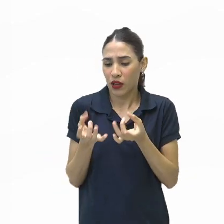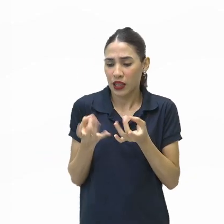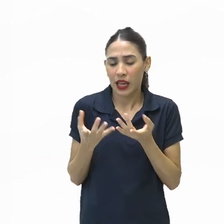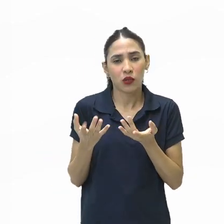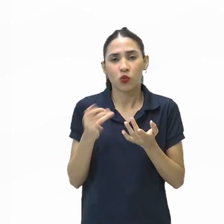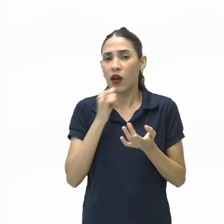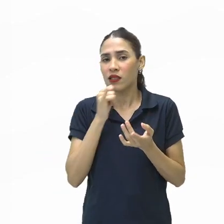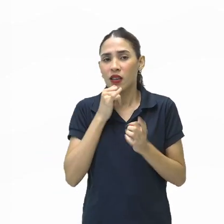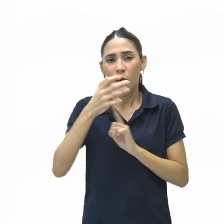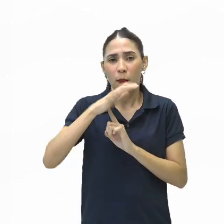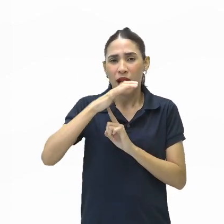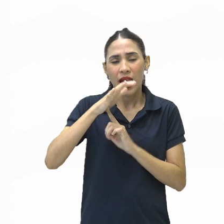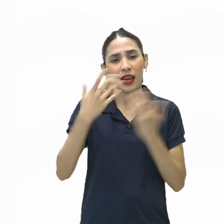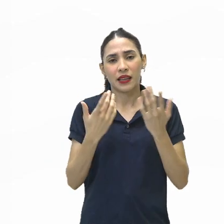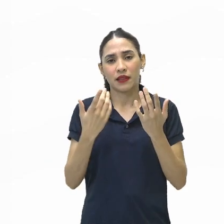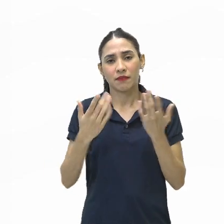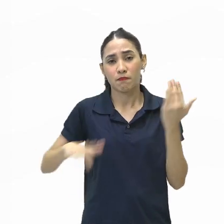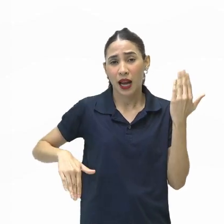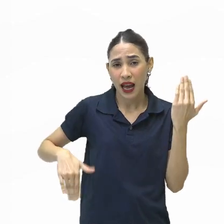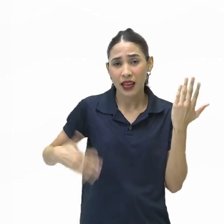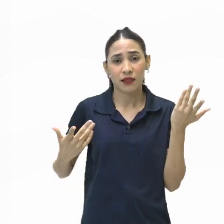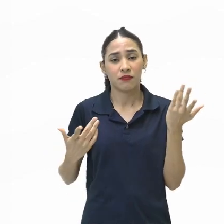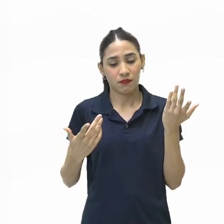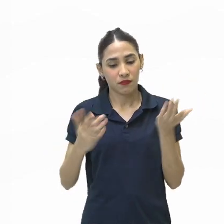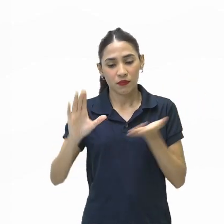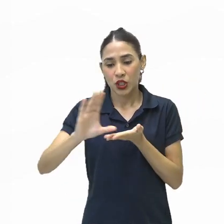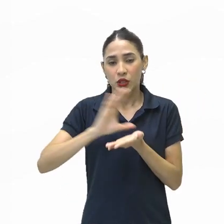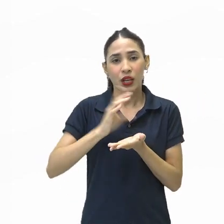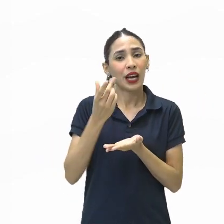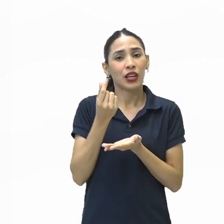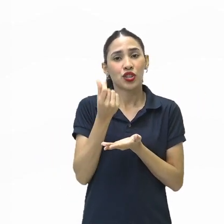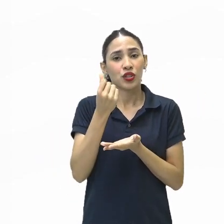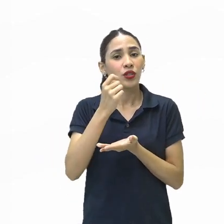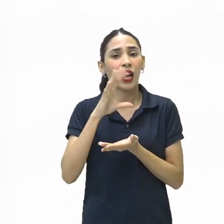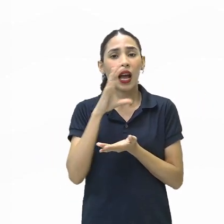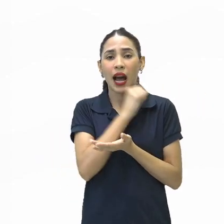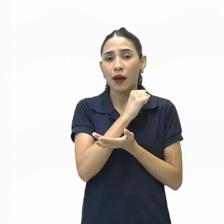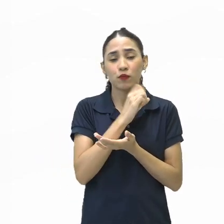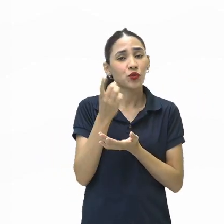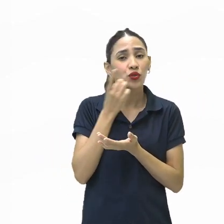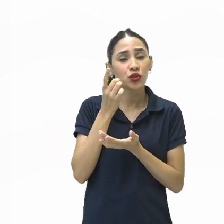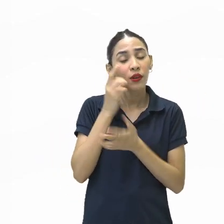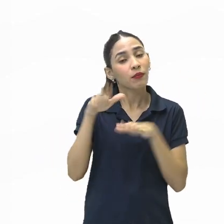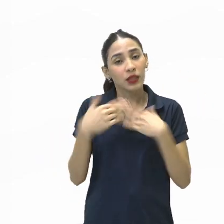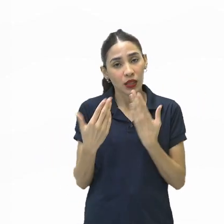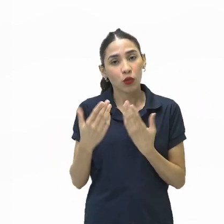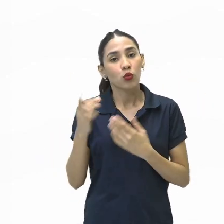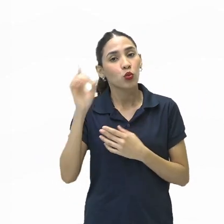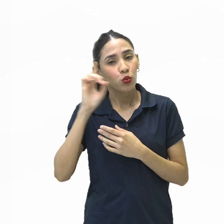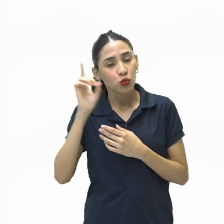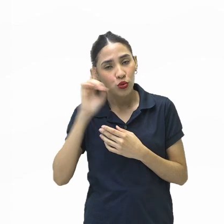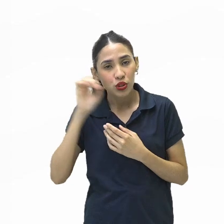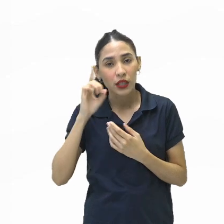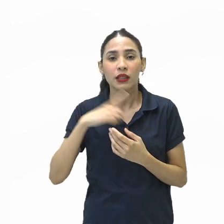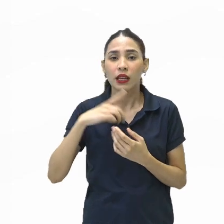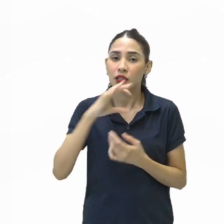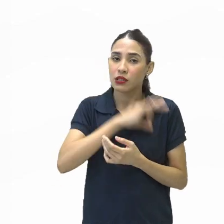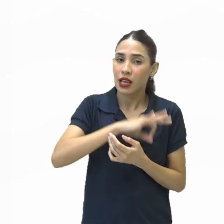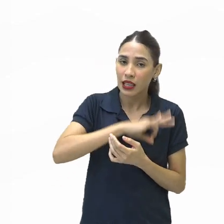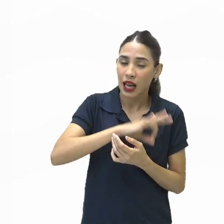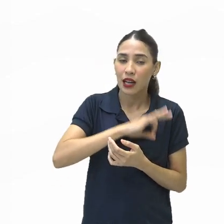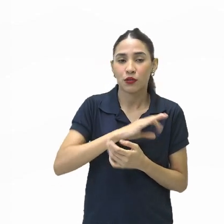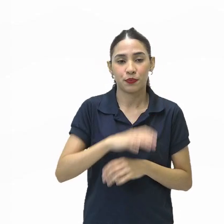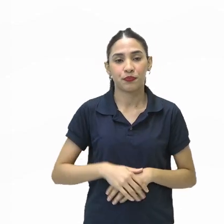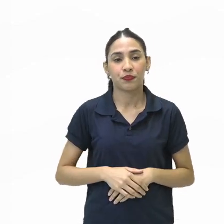praia, por exemplo, onde nós estávamos agora há pouco, recebe no dia. Então, todo dia leva o seu dinheirinho ali para